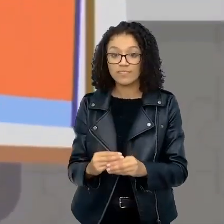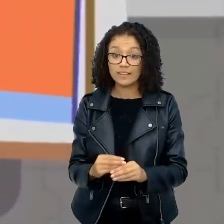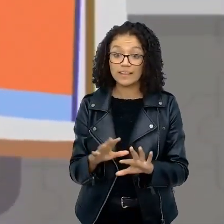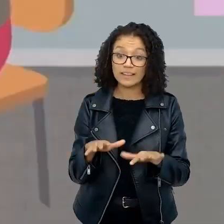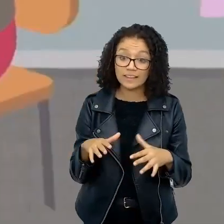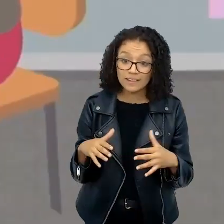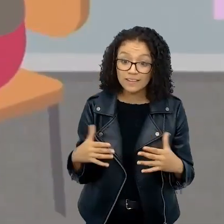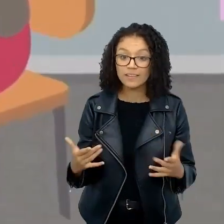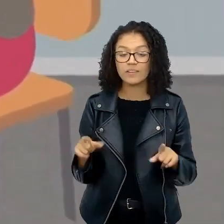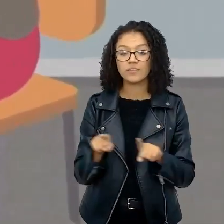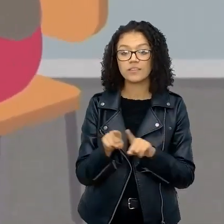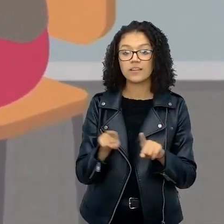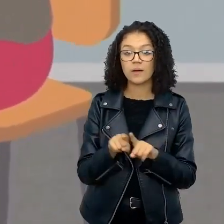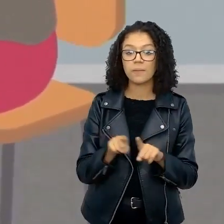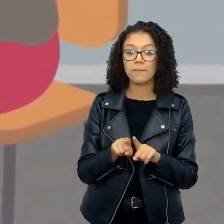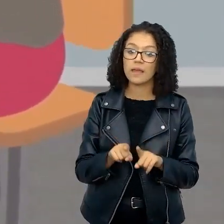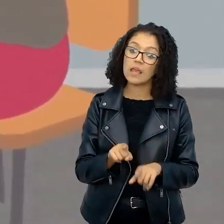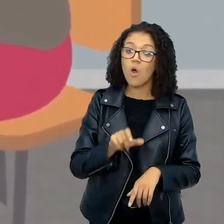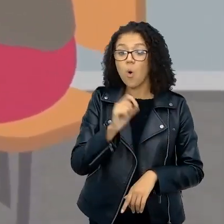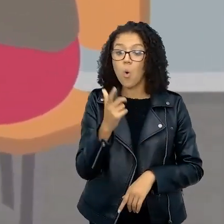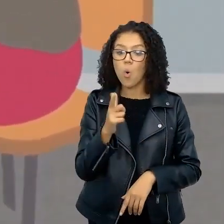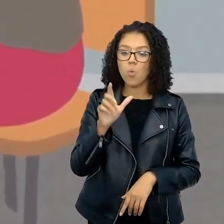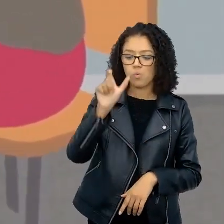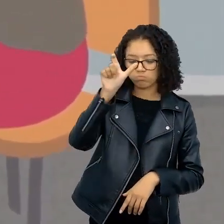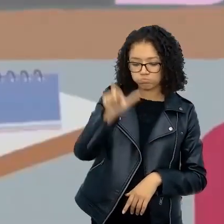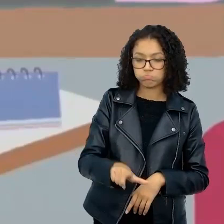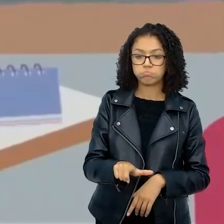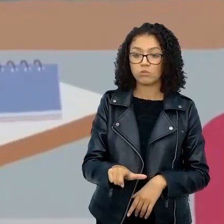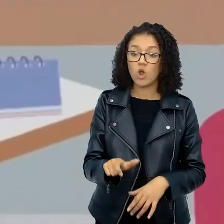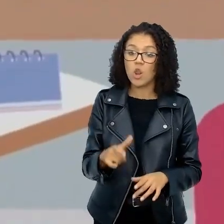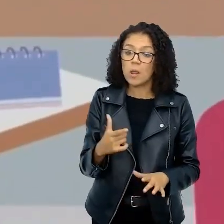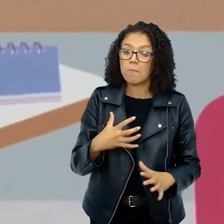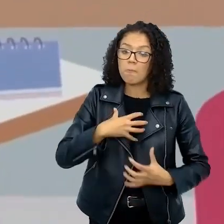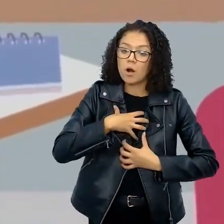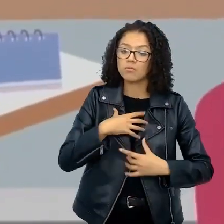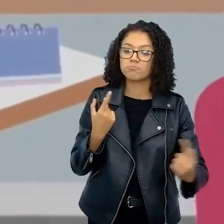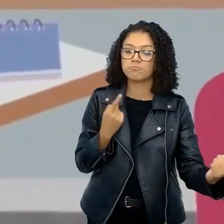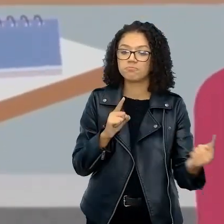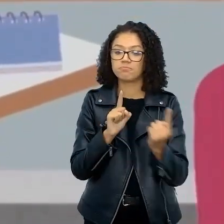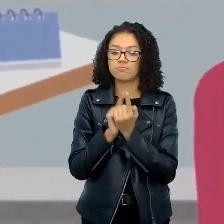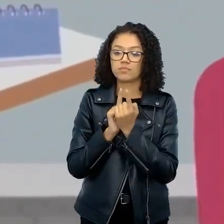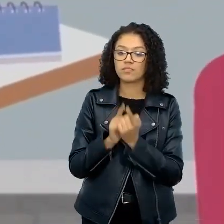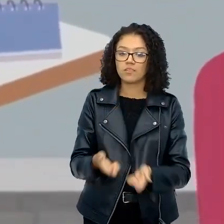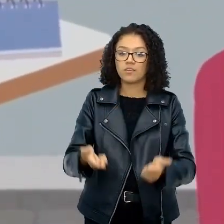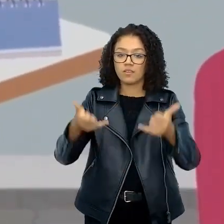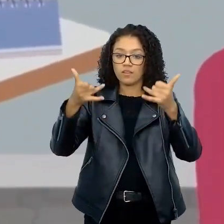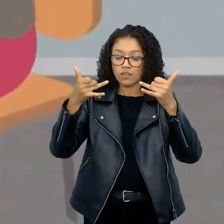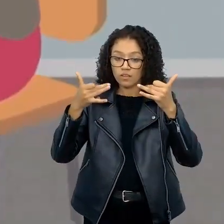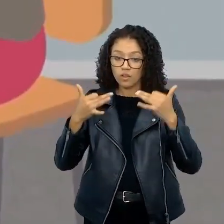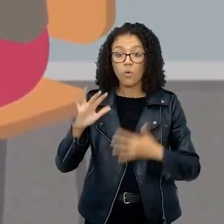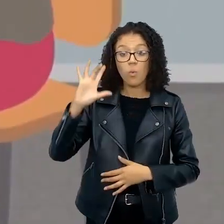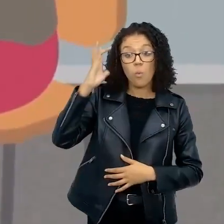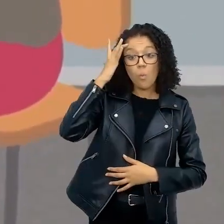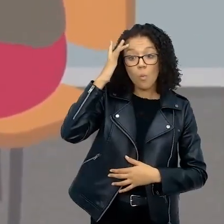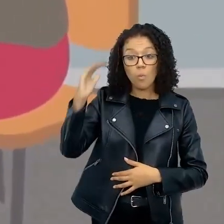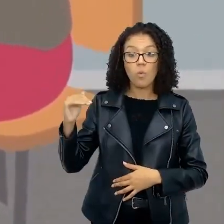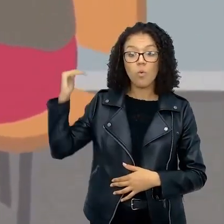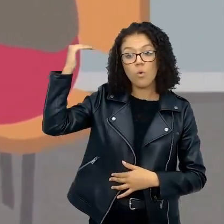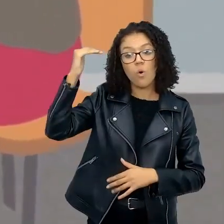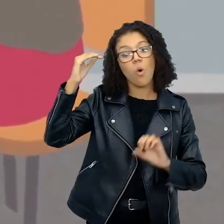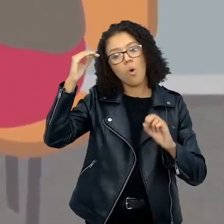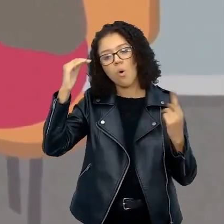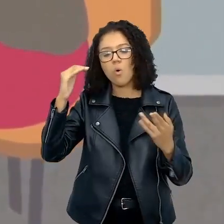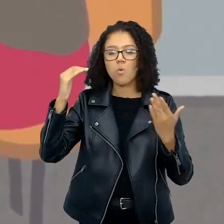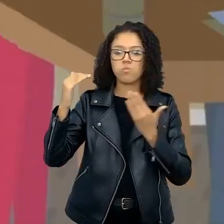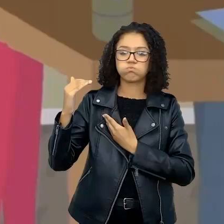pode também vir do relato espontâneo da criança ou adolescente, ou ainda pela denúncia feita por um adulto ou algum colega da